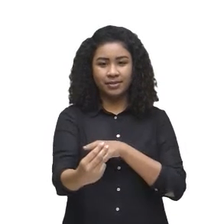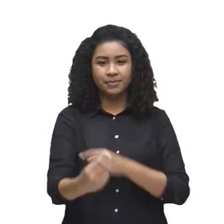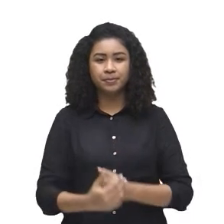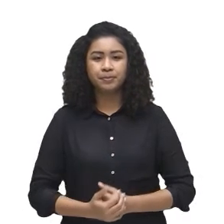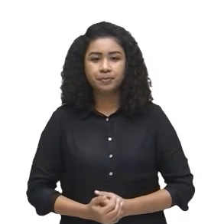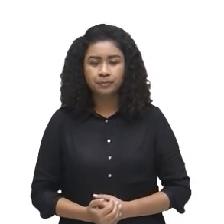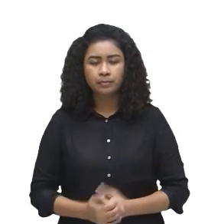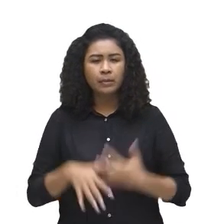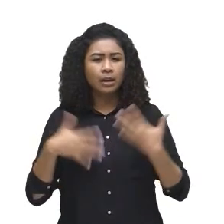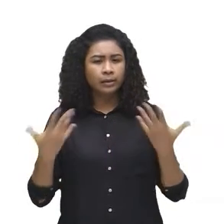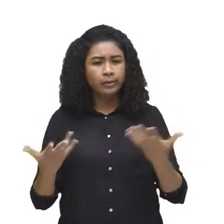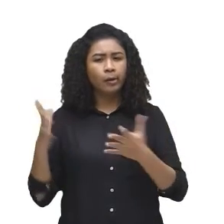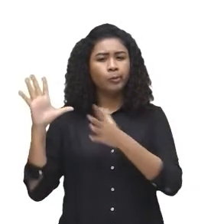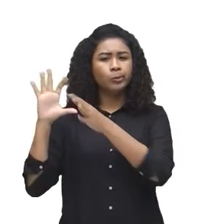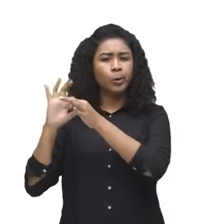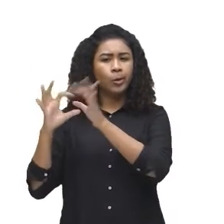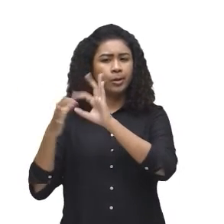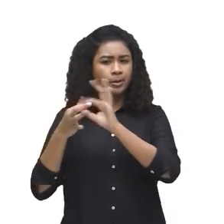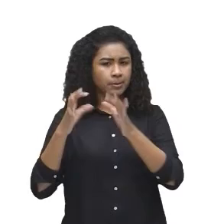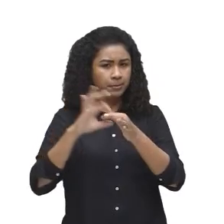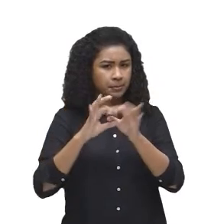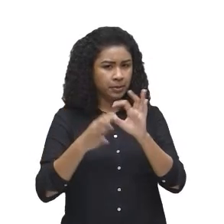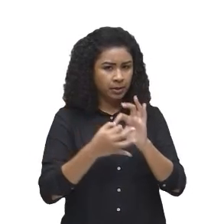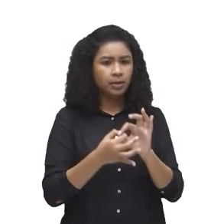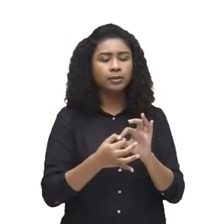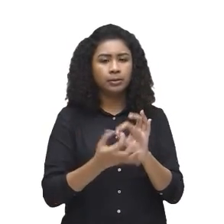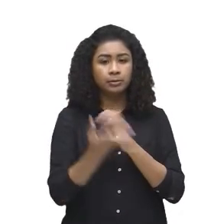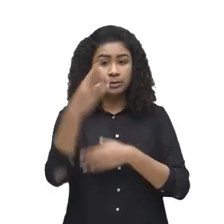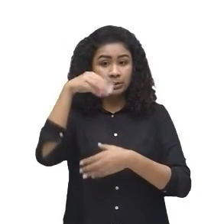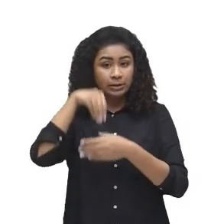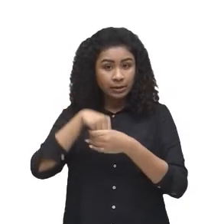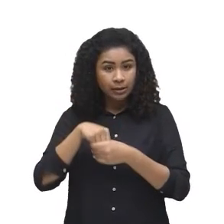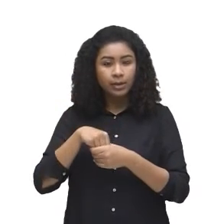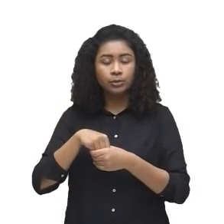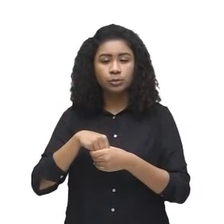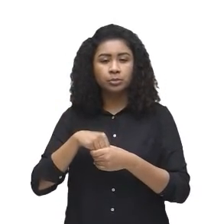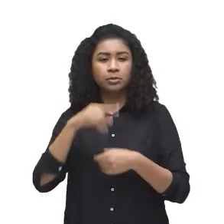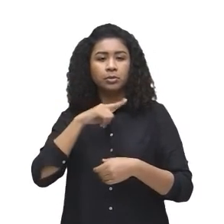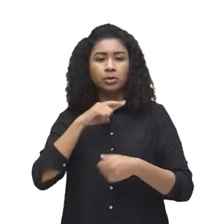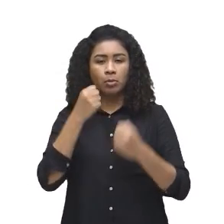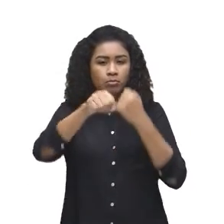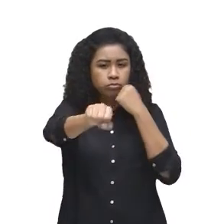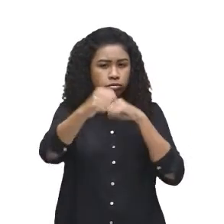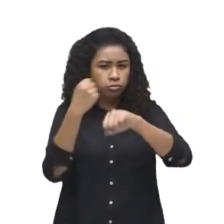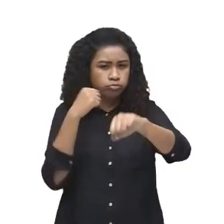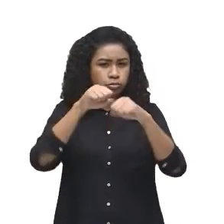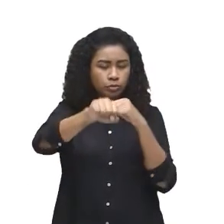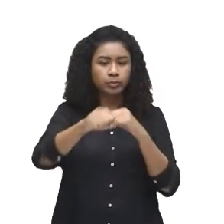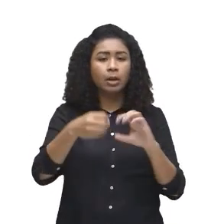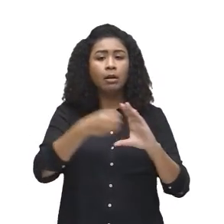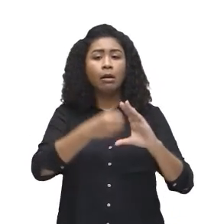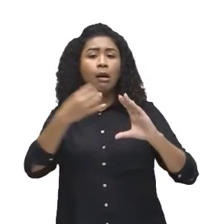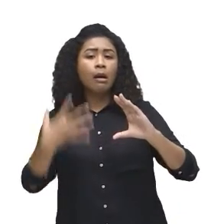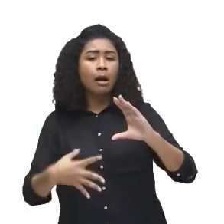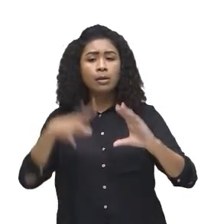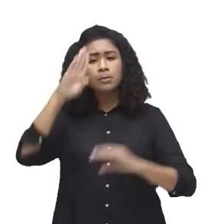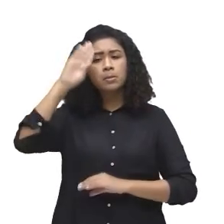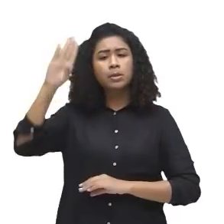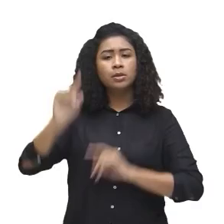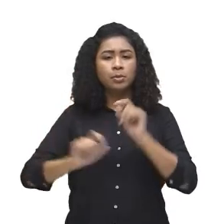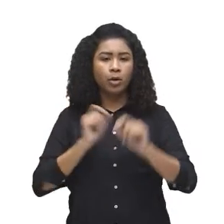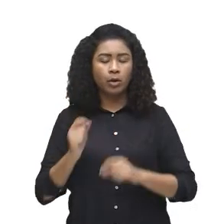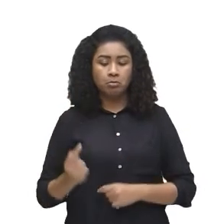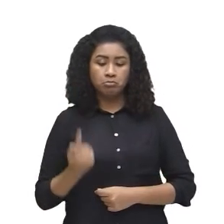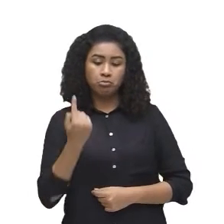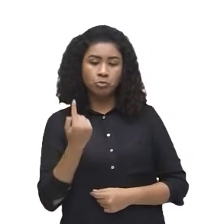no boxe olímpico, também chamado de boxe amador, nós vamos ter as seguintes características: um lutador com traje azul